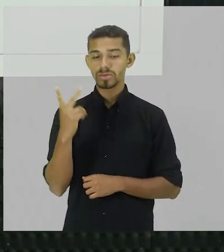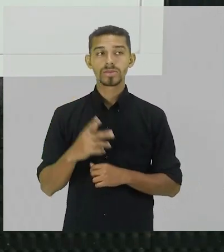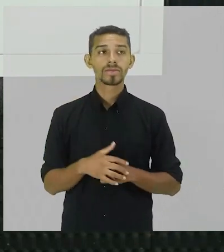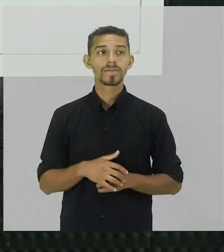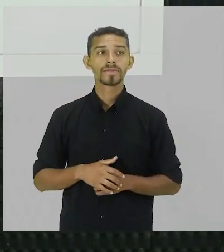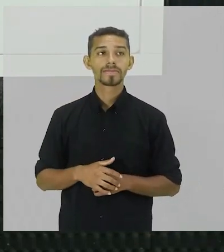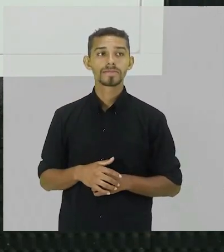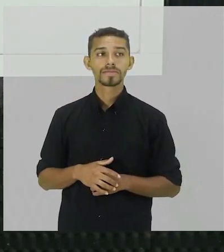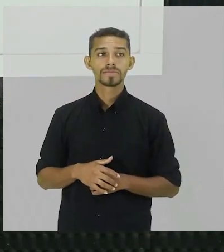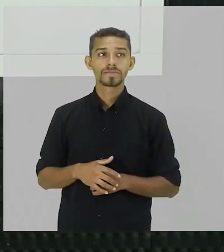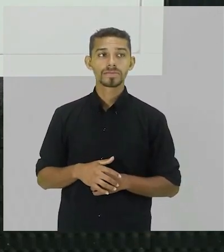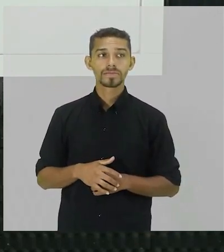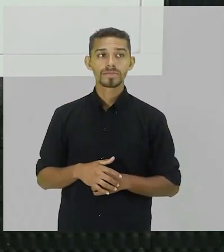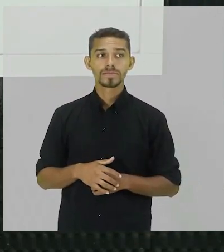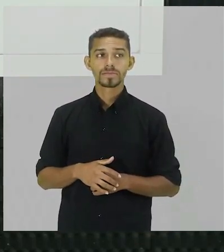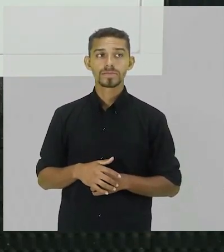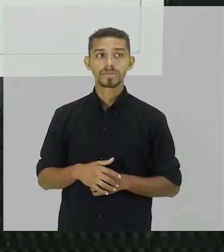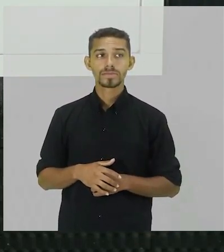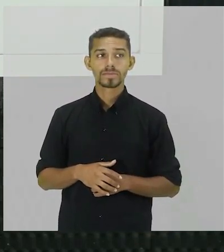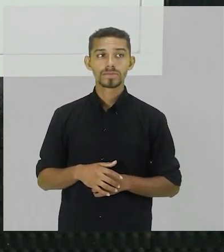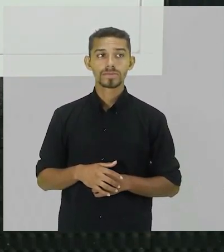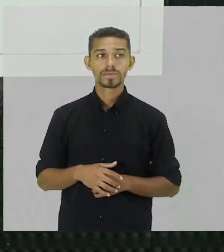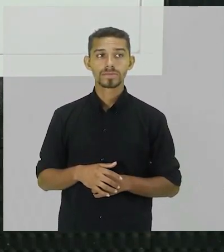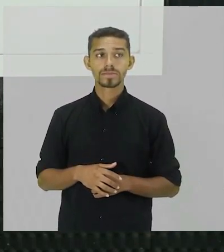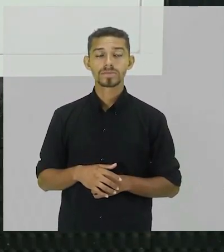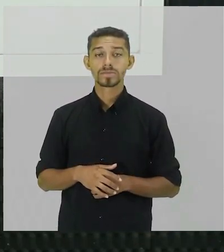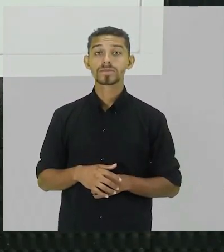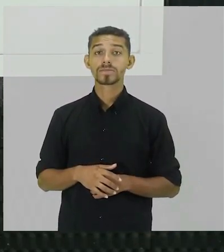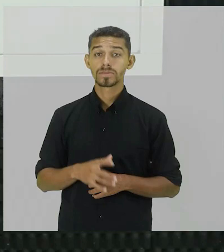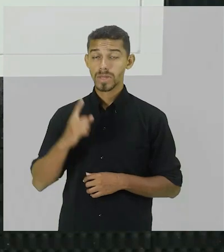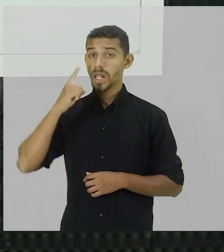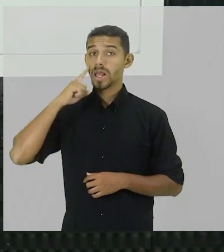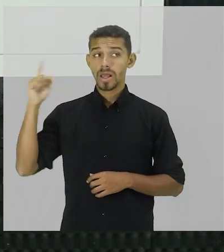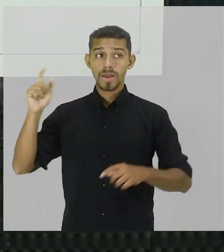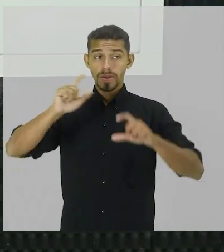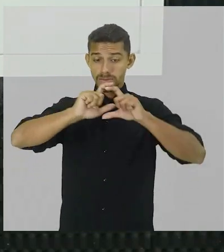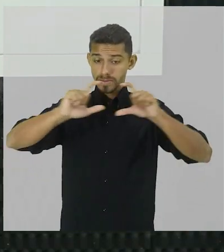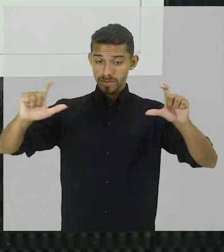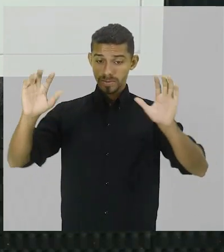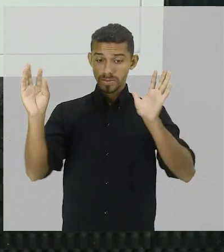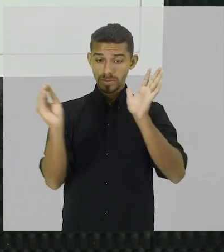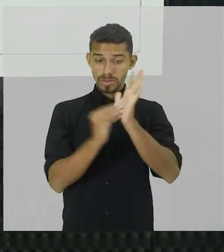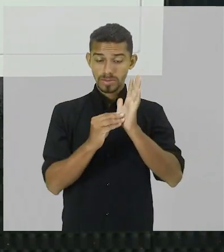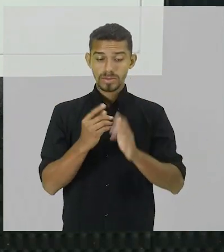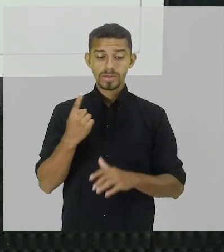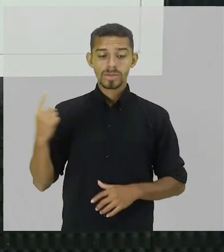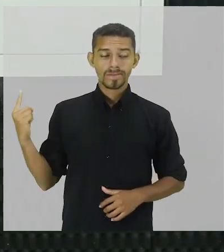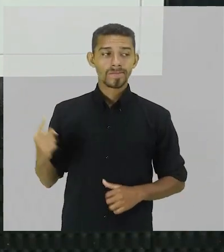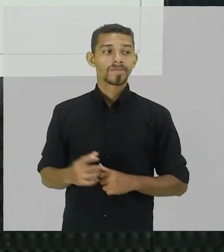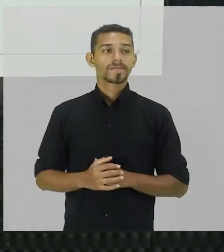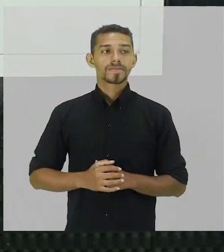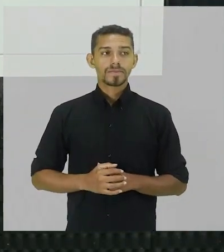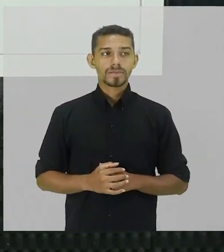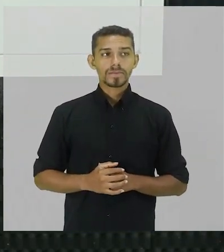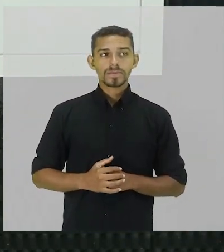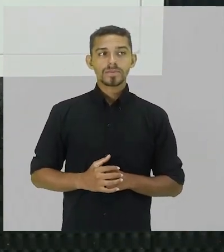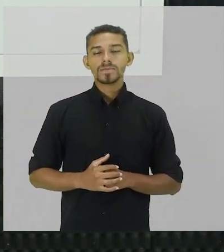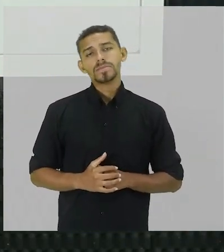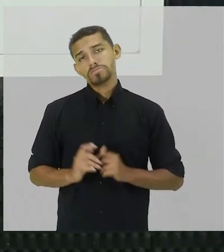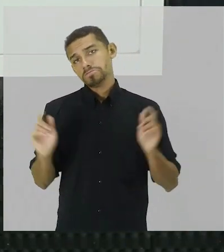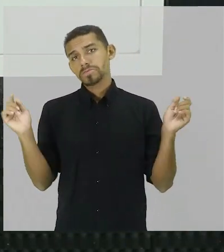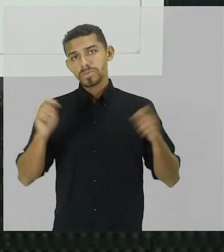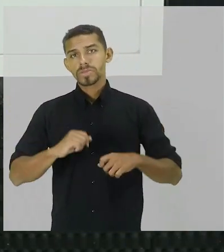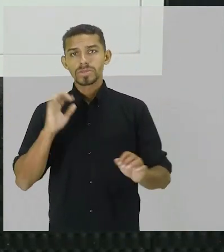Esse H maiúsculo aqui. Essa é a fórmula, turminha. Anotem essas fórmulas. Olha, então eu acho que eu vou